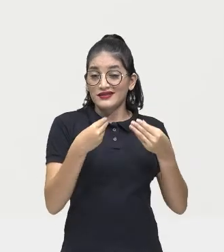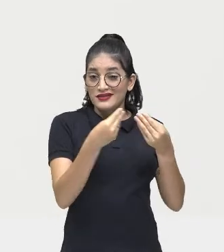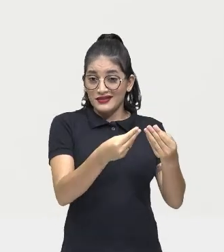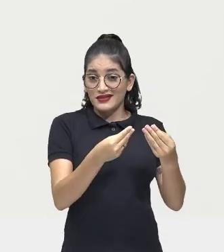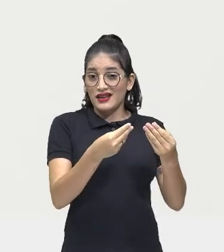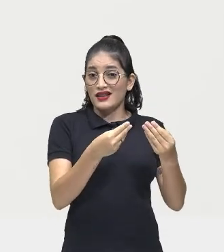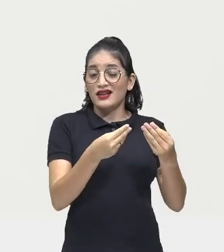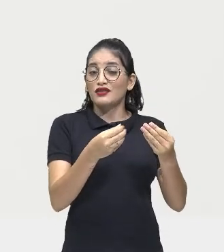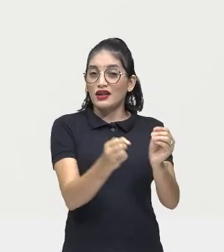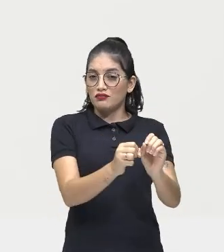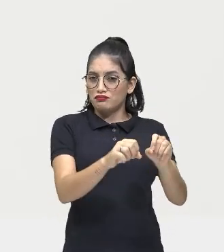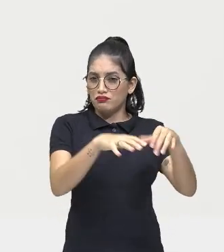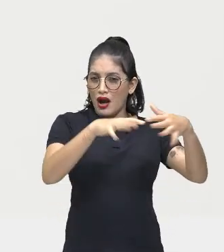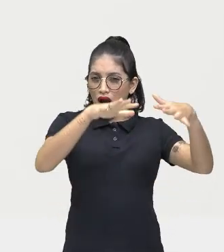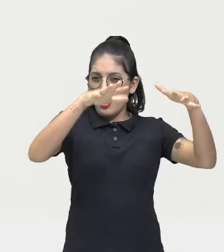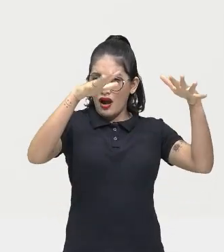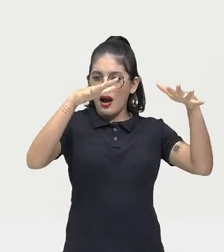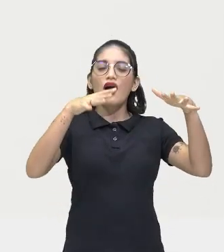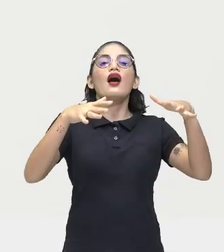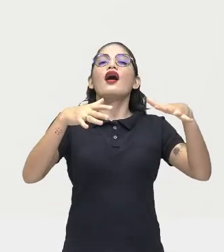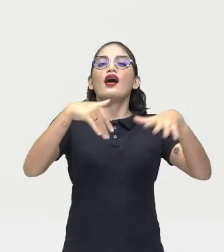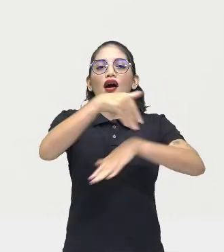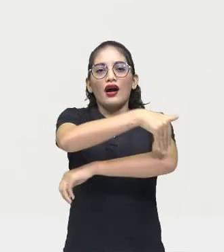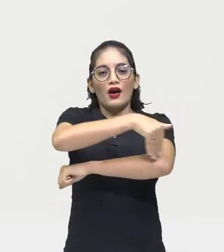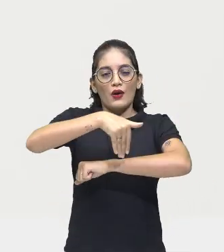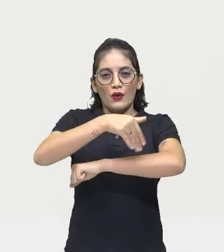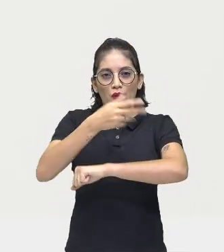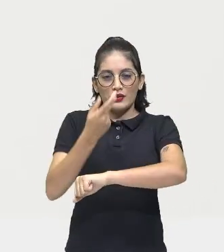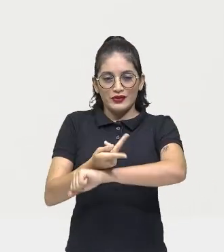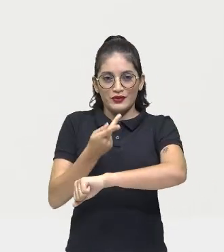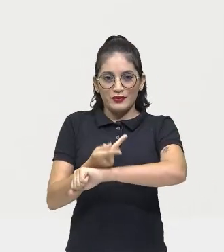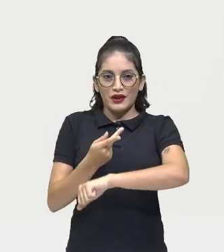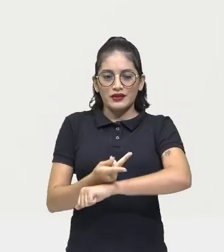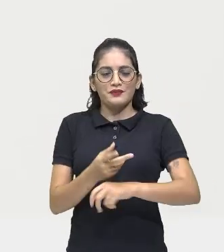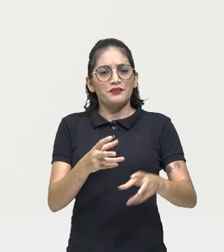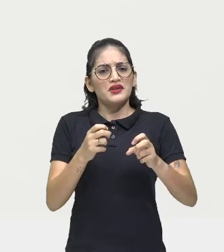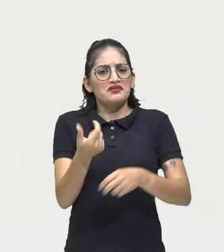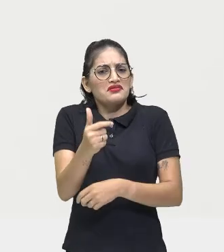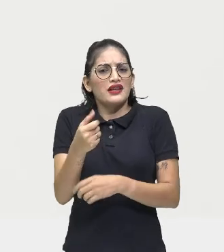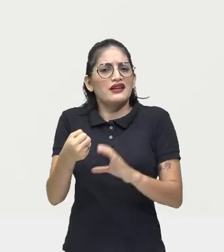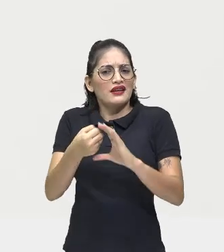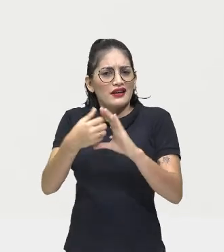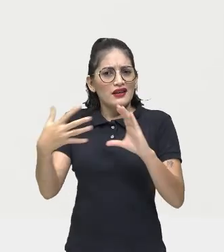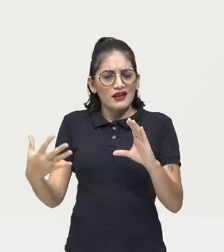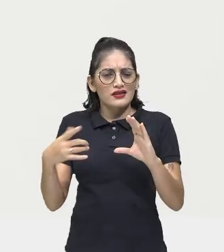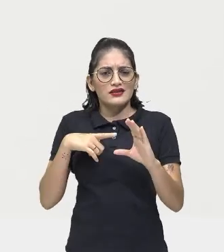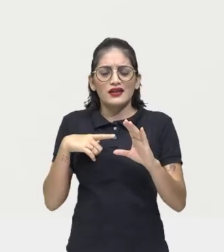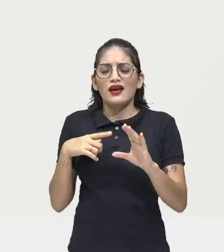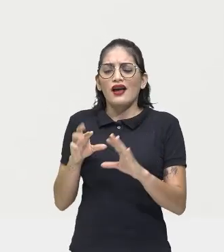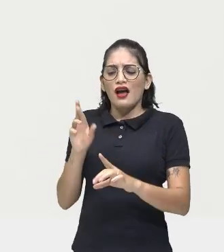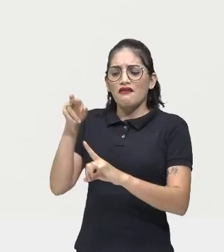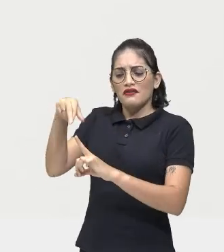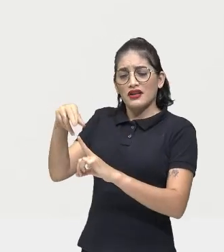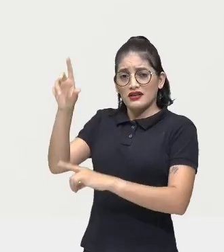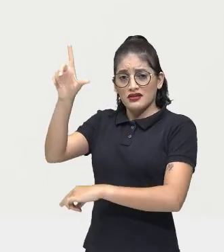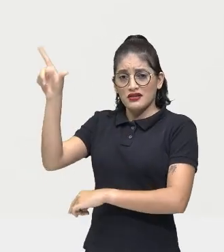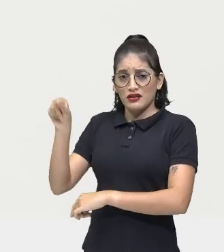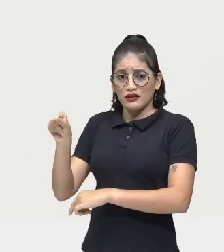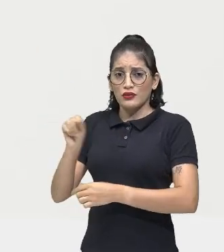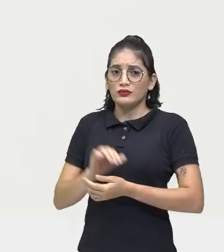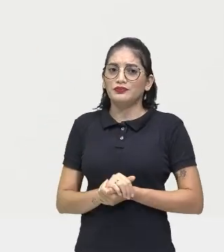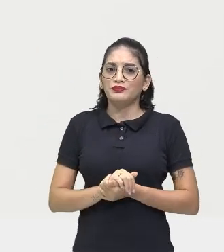lua pinta. O quê? A rua de prata. Perceba que eu não tenho uma característica sendo relacionada à lua. E na